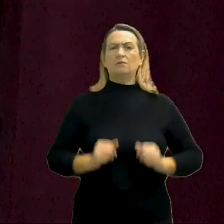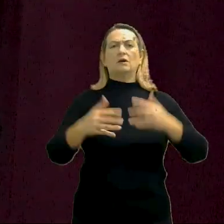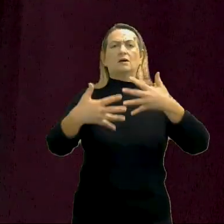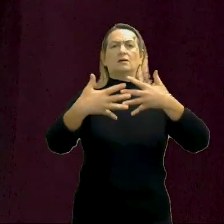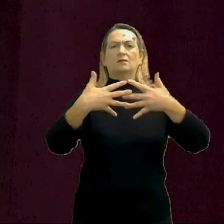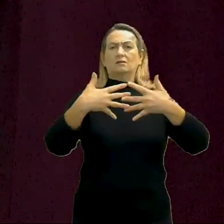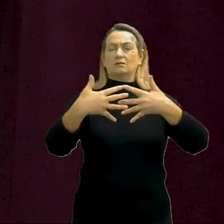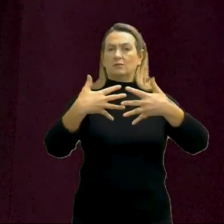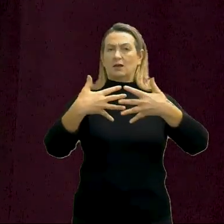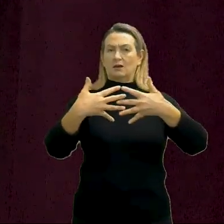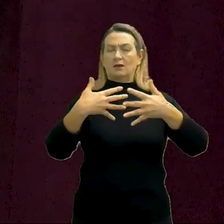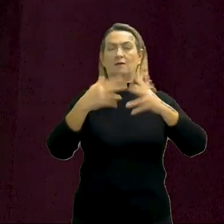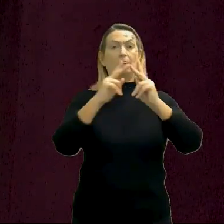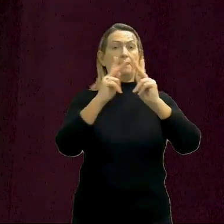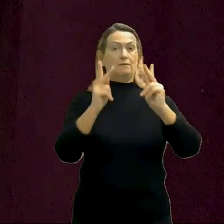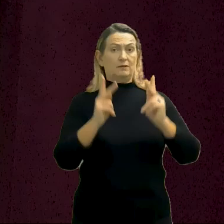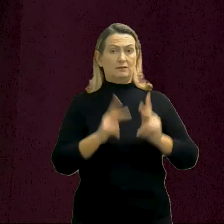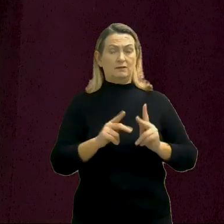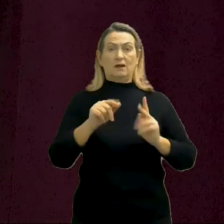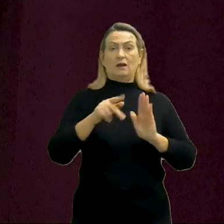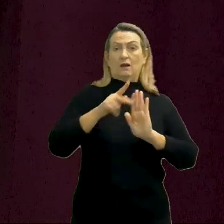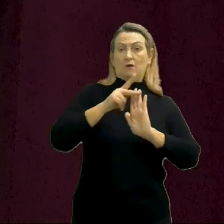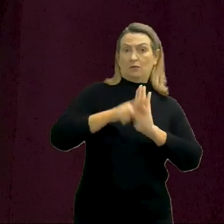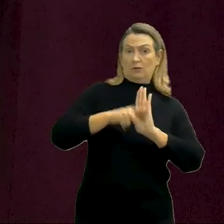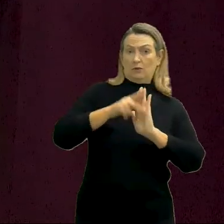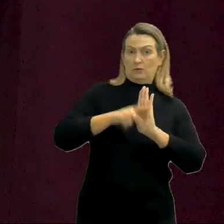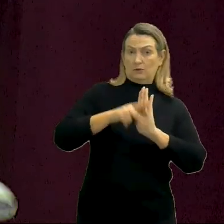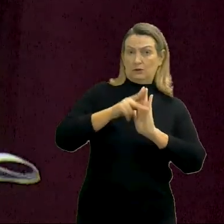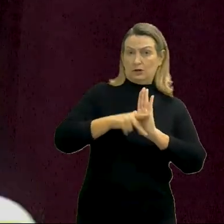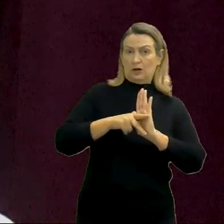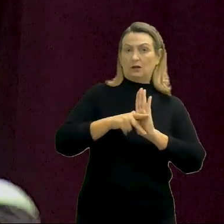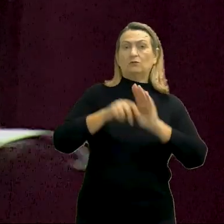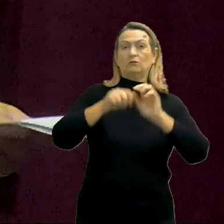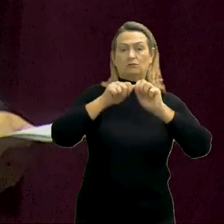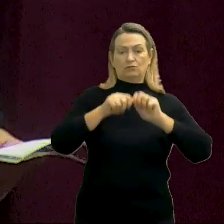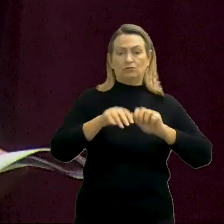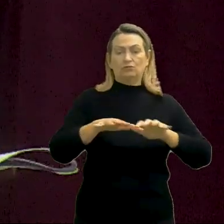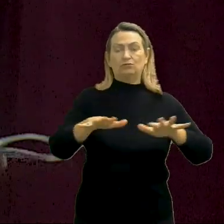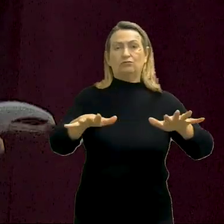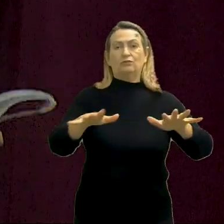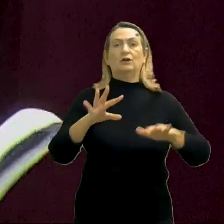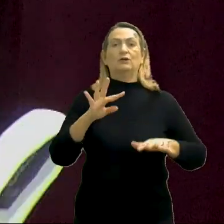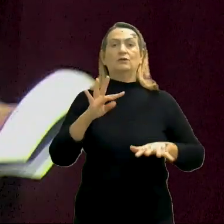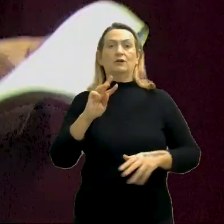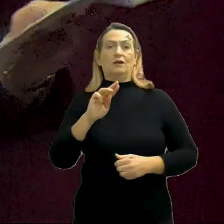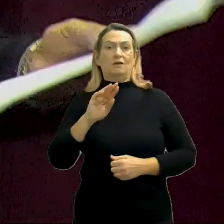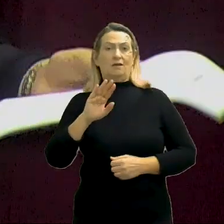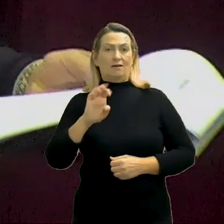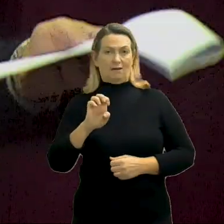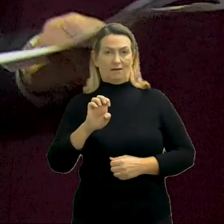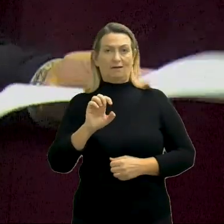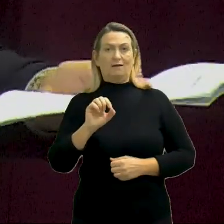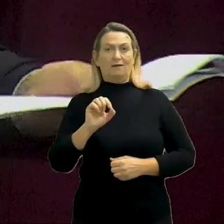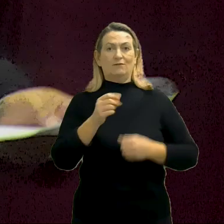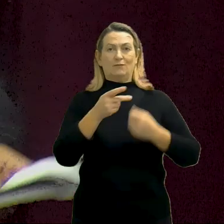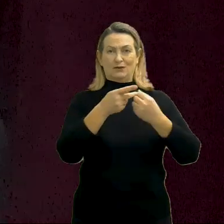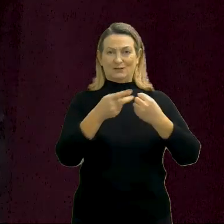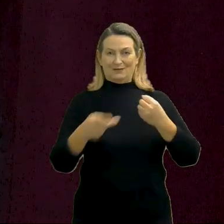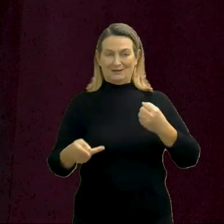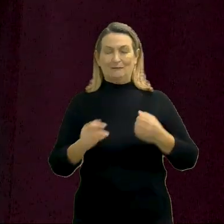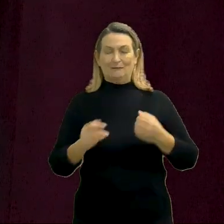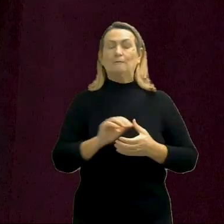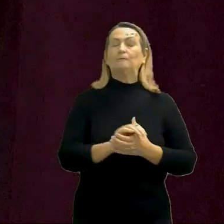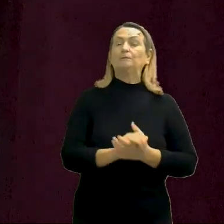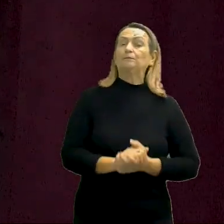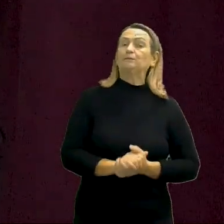Projeto lançado aqui pelo presidente do TRE doador sigd de eleições pacíficas e o Ministério Público inclusive